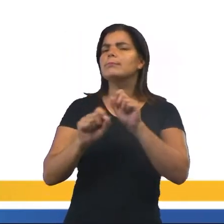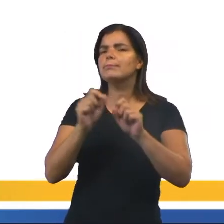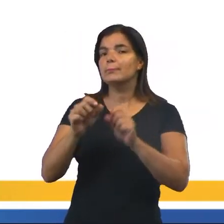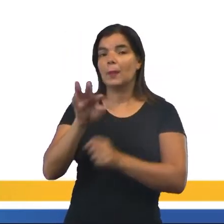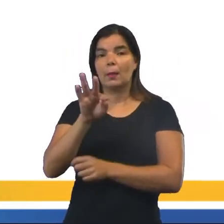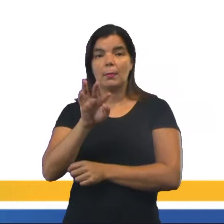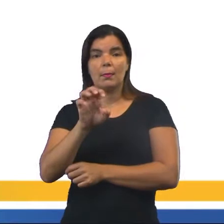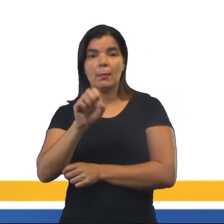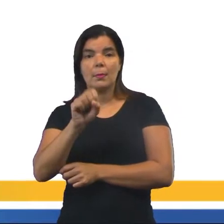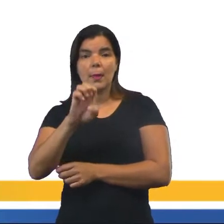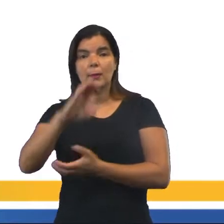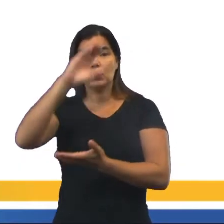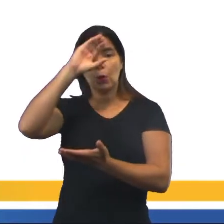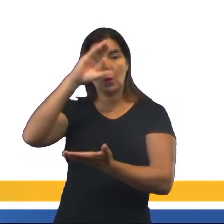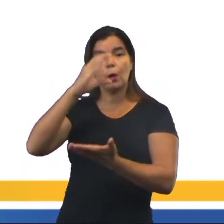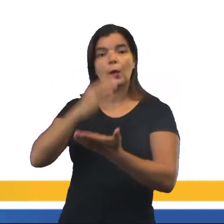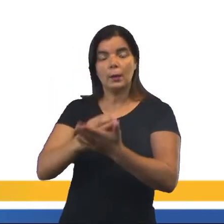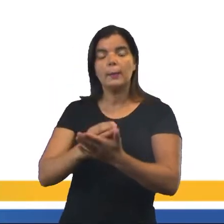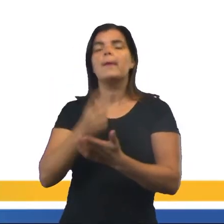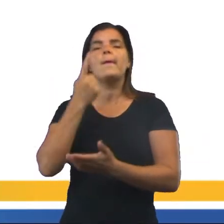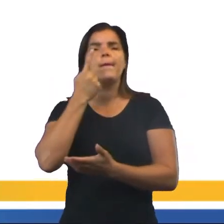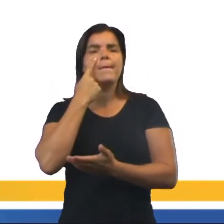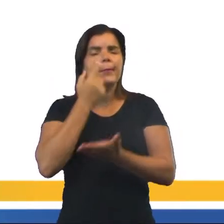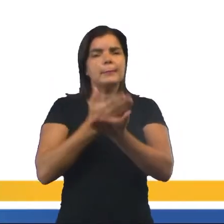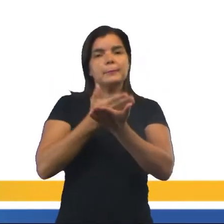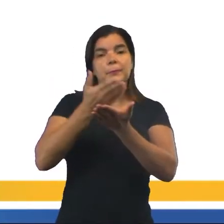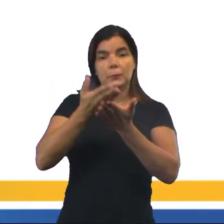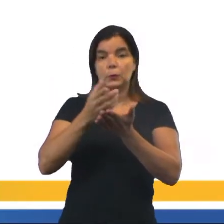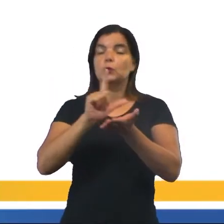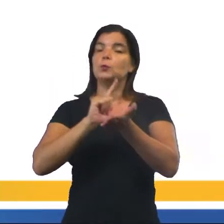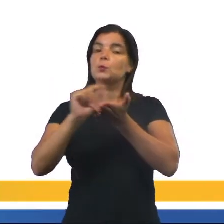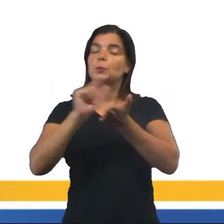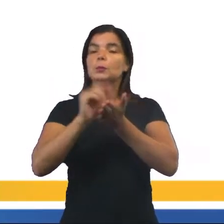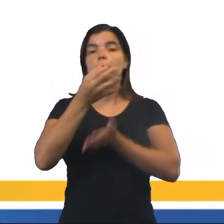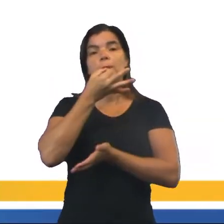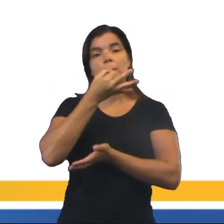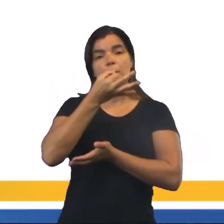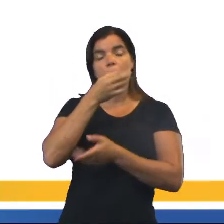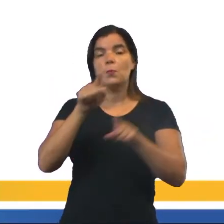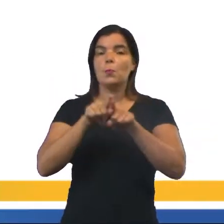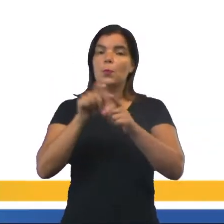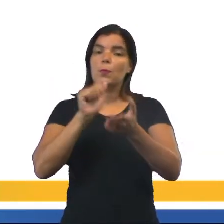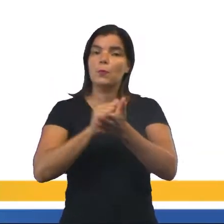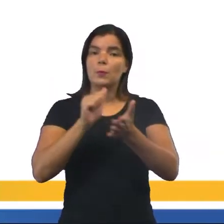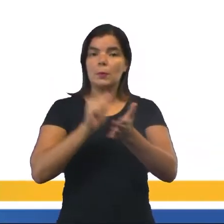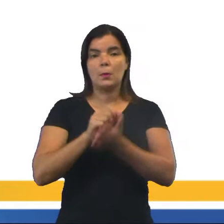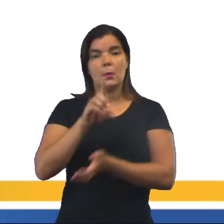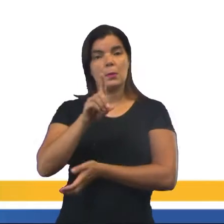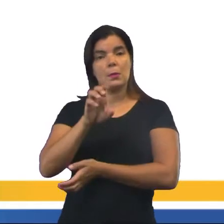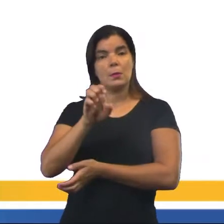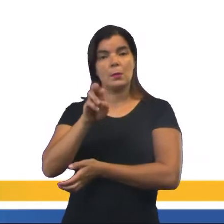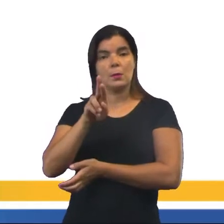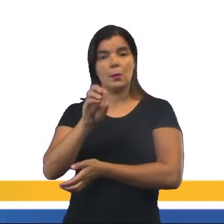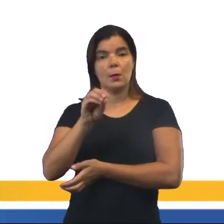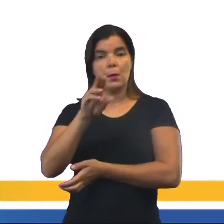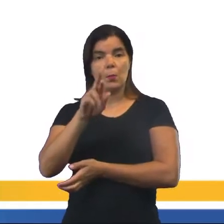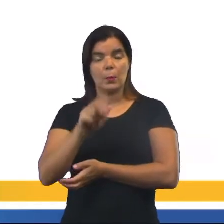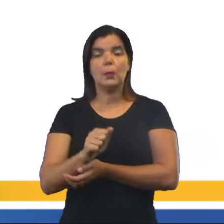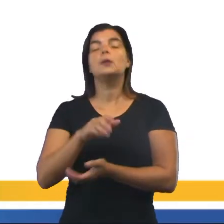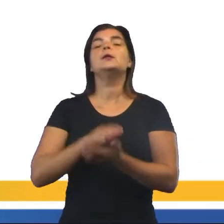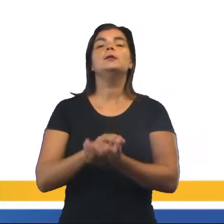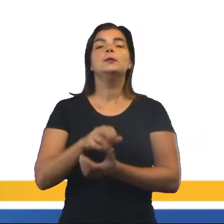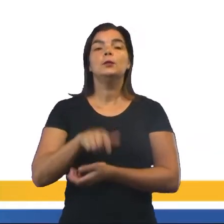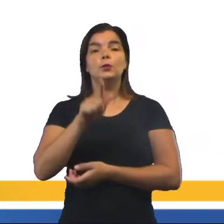de tese. Veja a seguir a introdução de um artigo de opinião produzido por Débora Diniz e Gisele